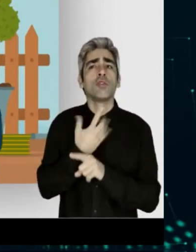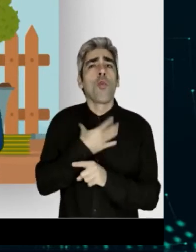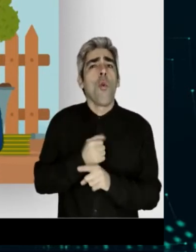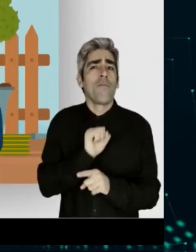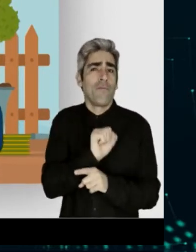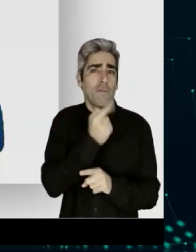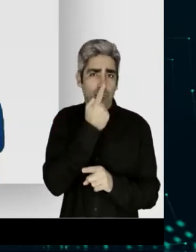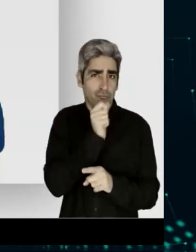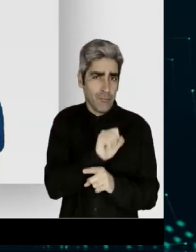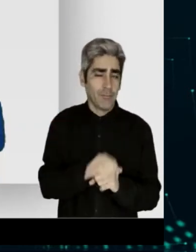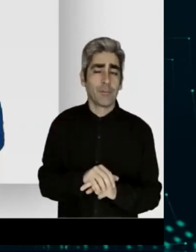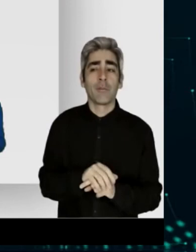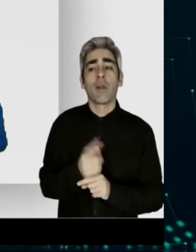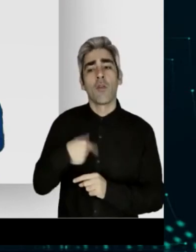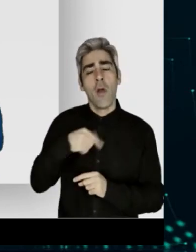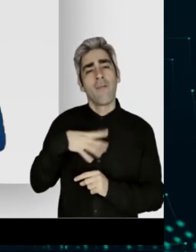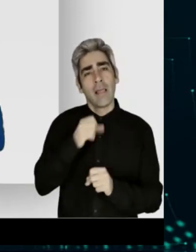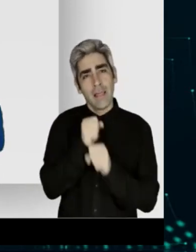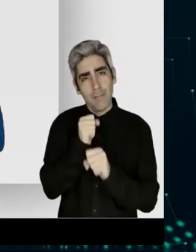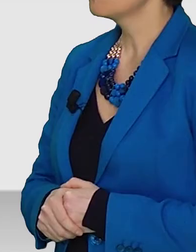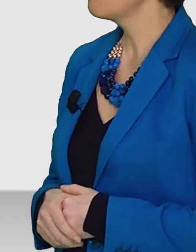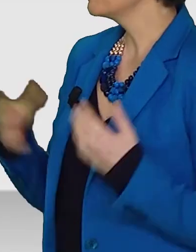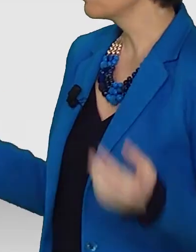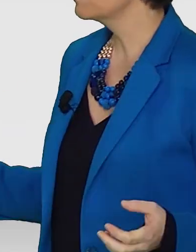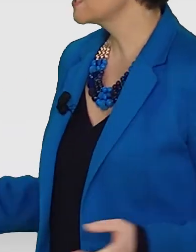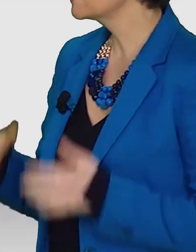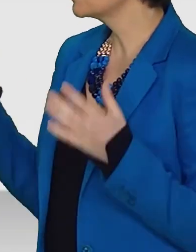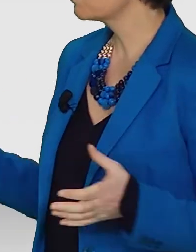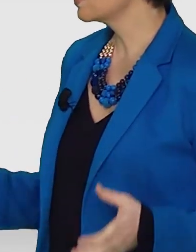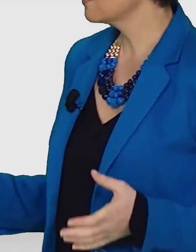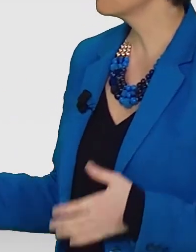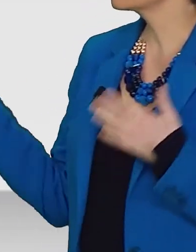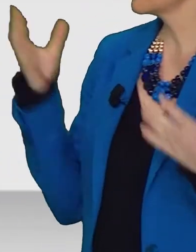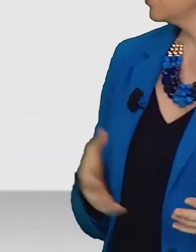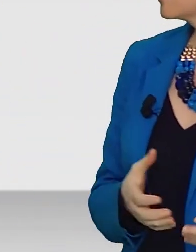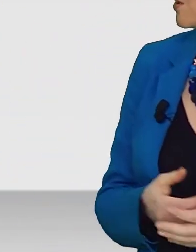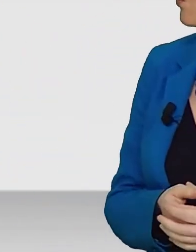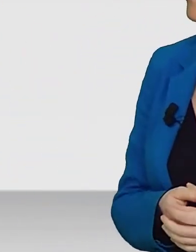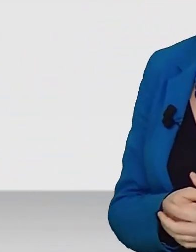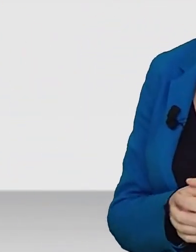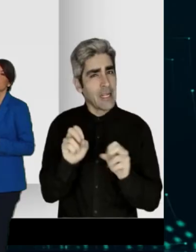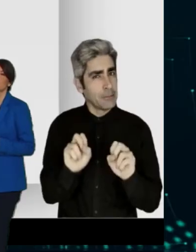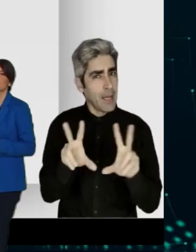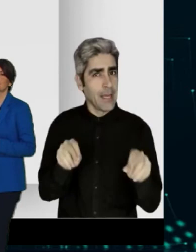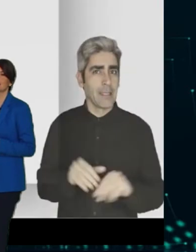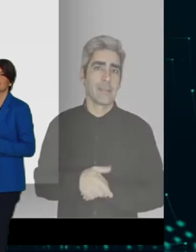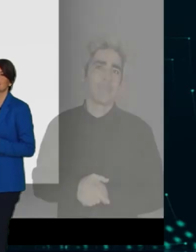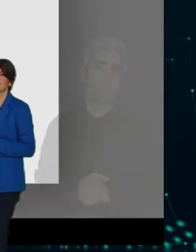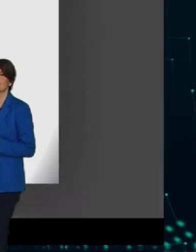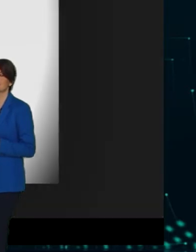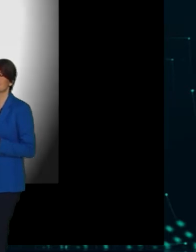de avanço, nós já estamos com um aumento de produtividade de 50% face àquilo que era o mesmo